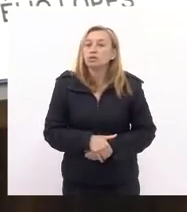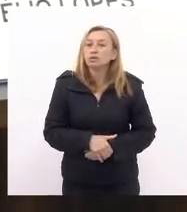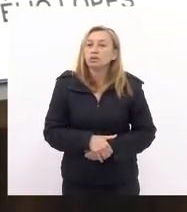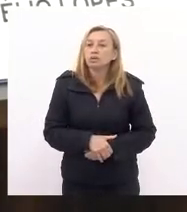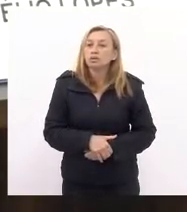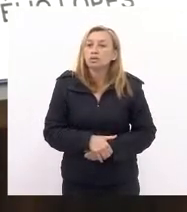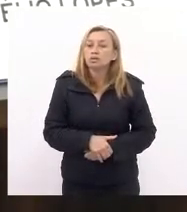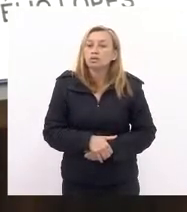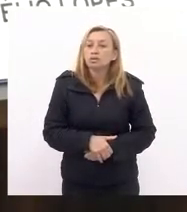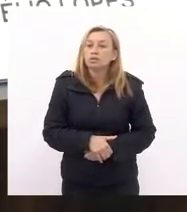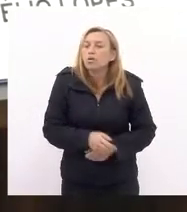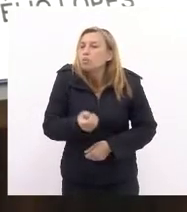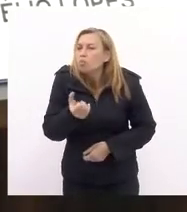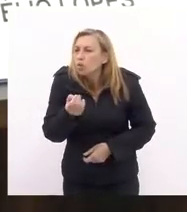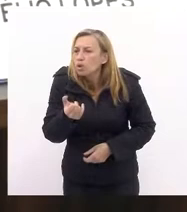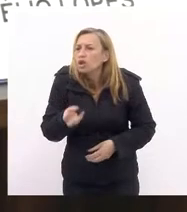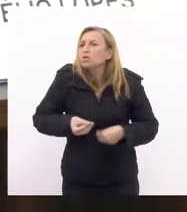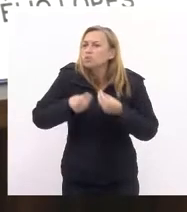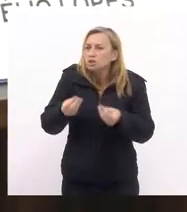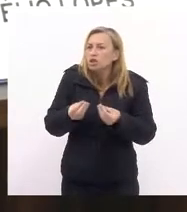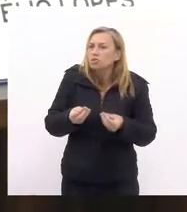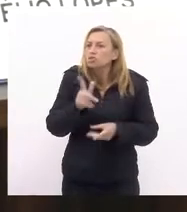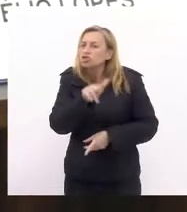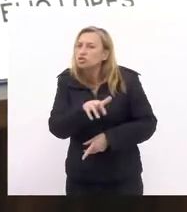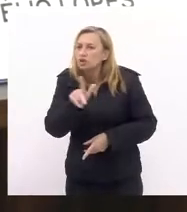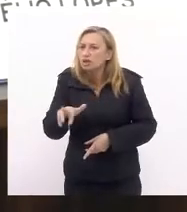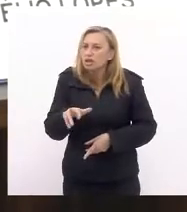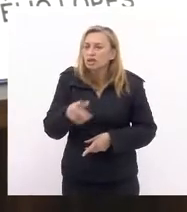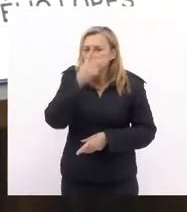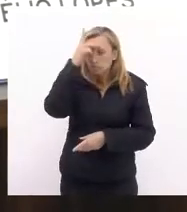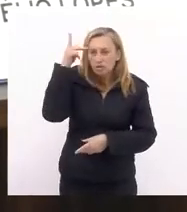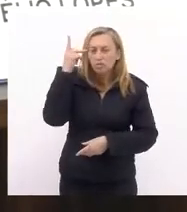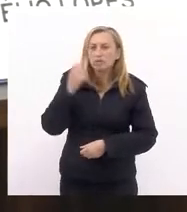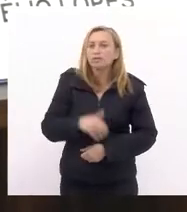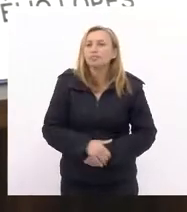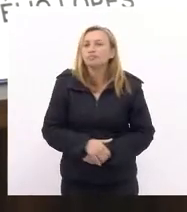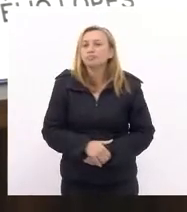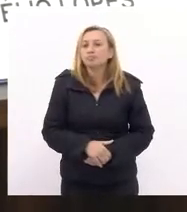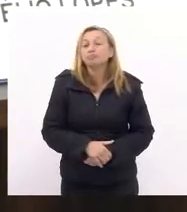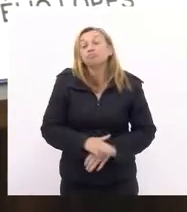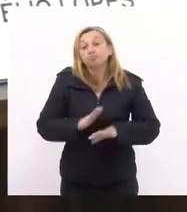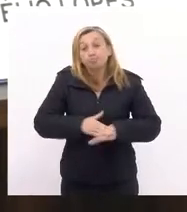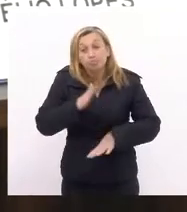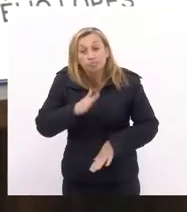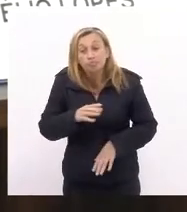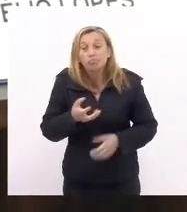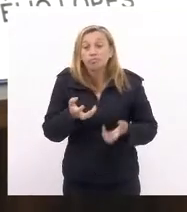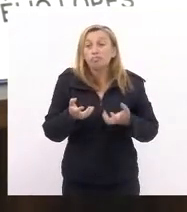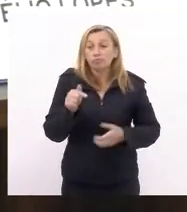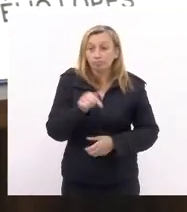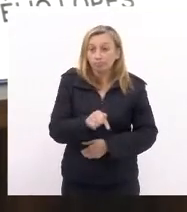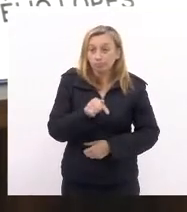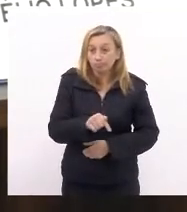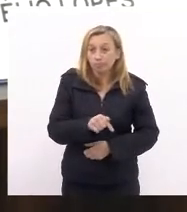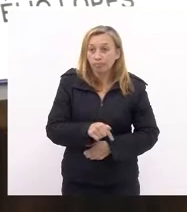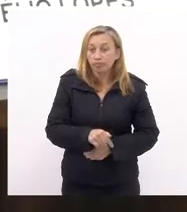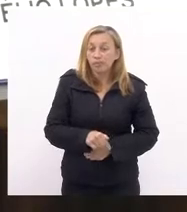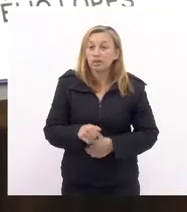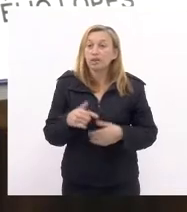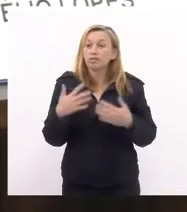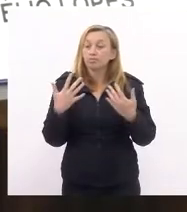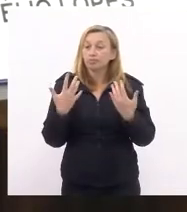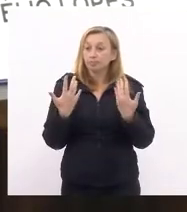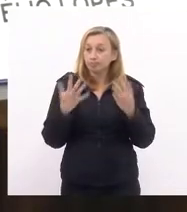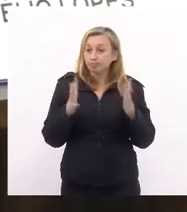damos um pouquinho de felicidade àquelas pessoas. Mas quero aqui